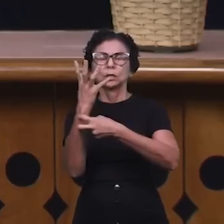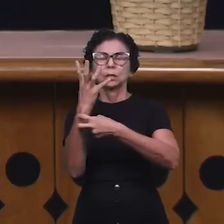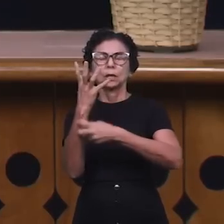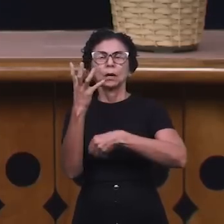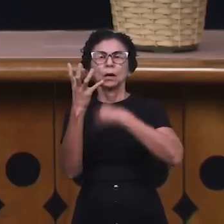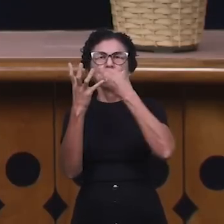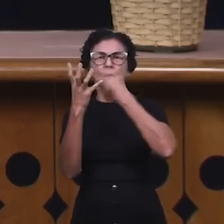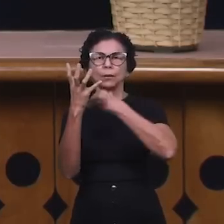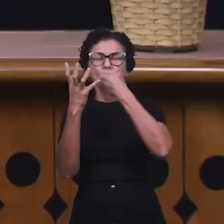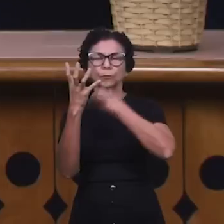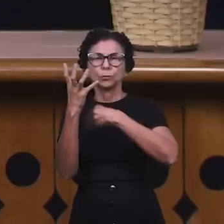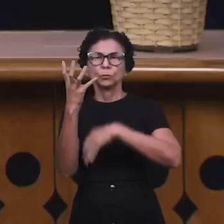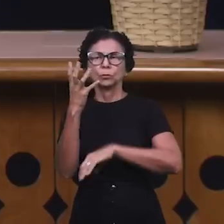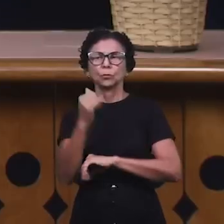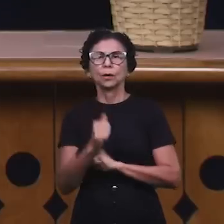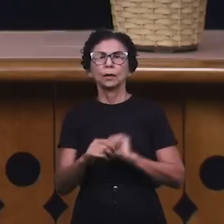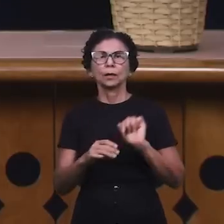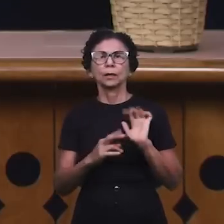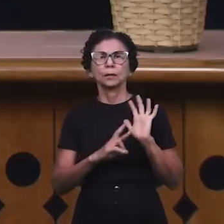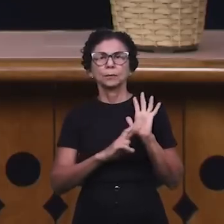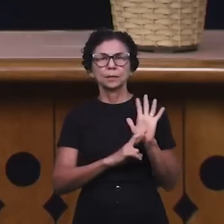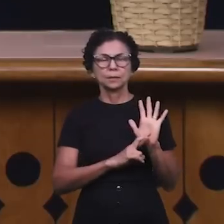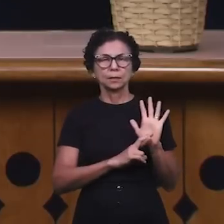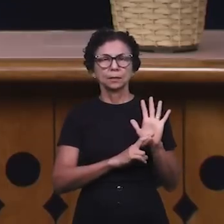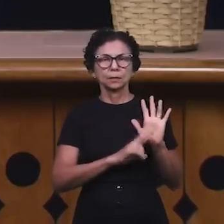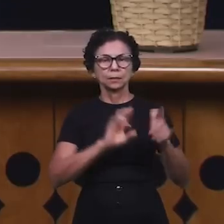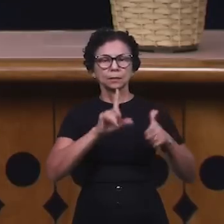Israel voltando para a sua terra.